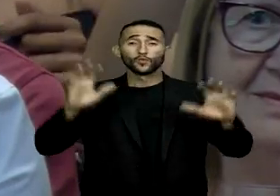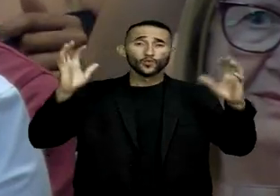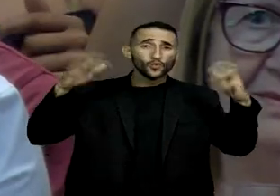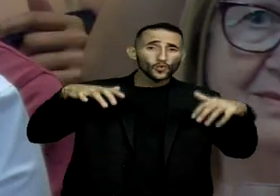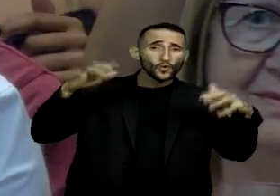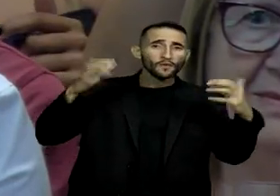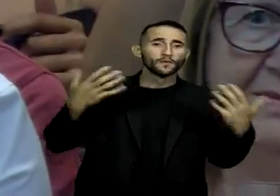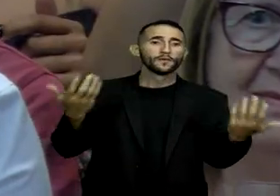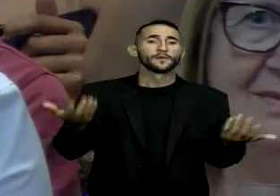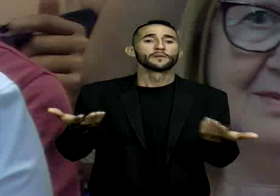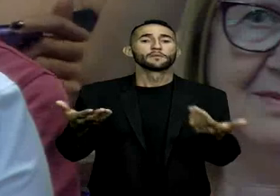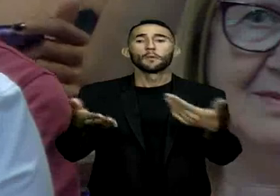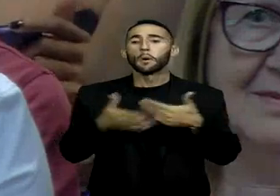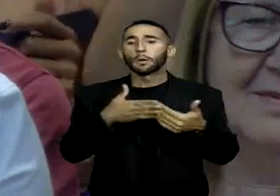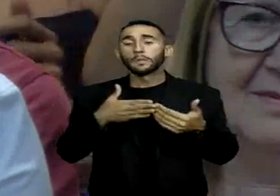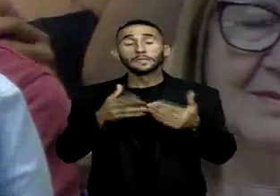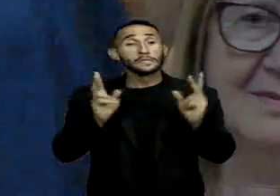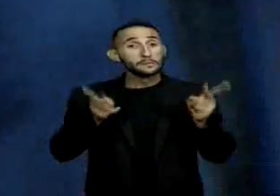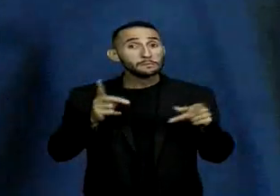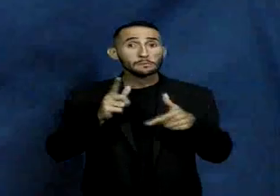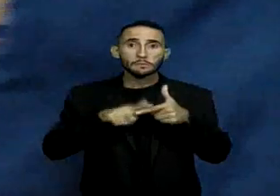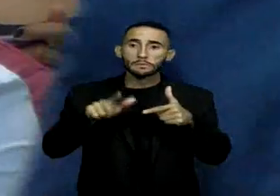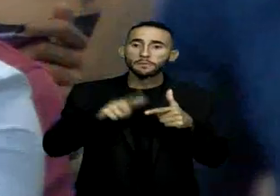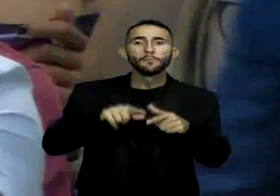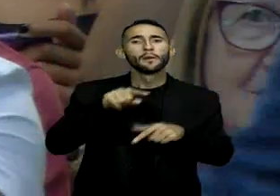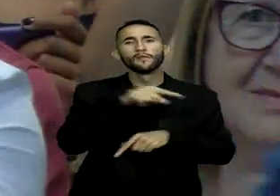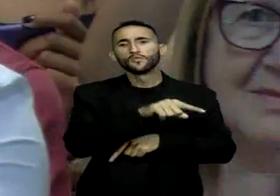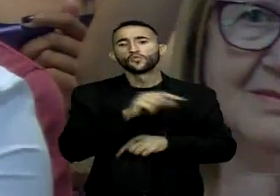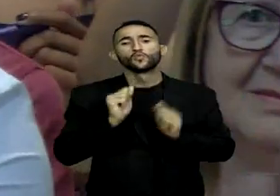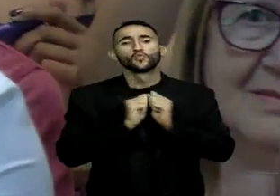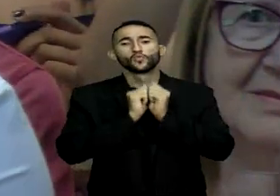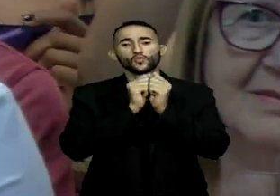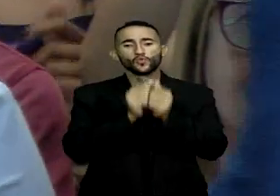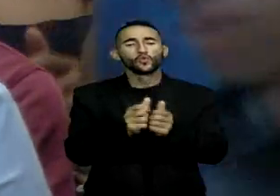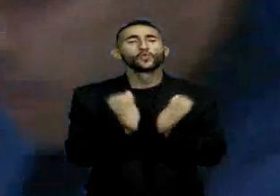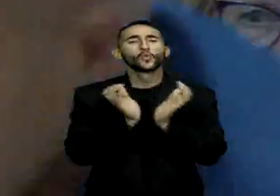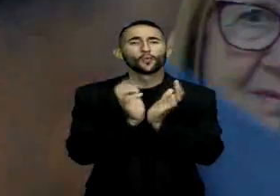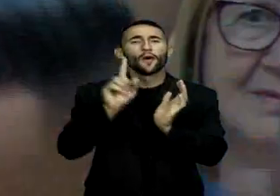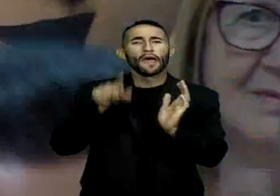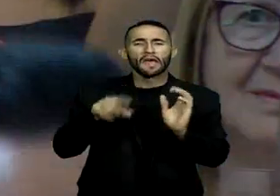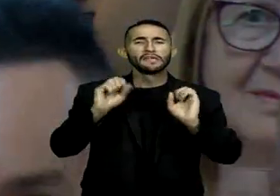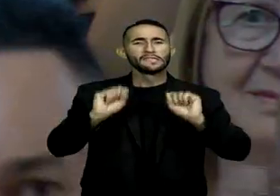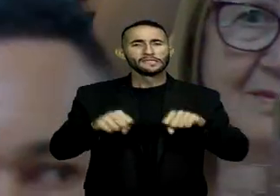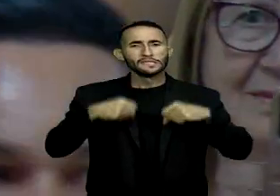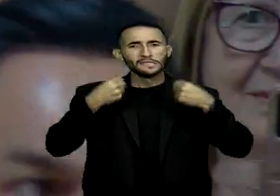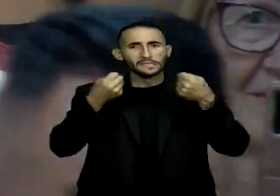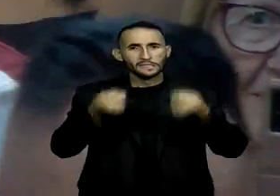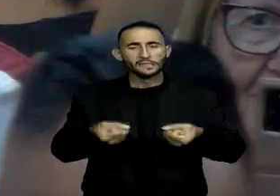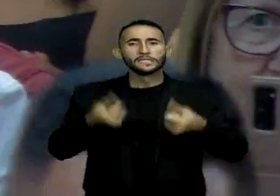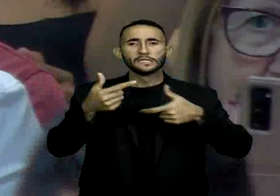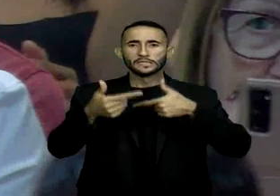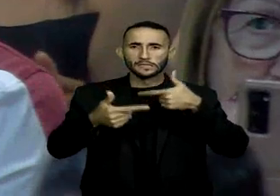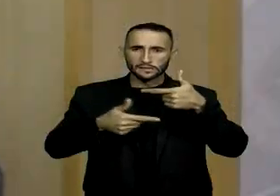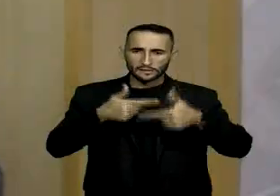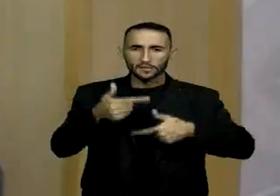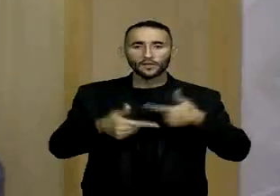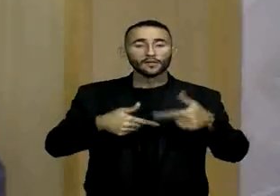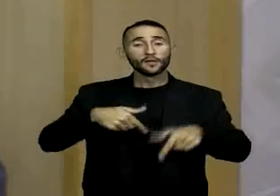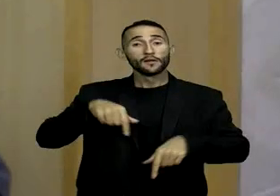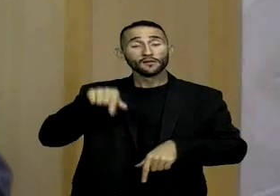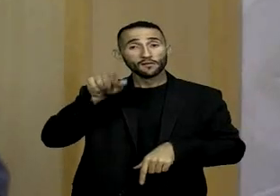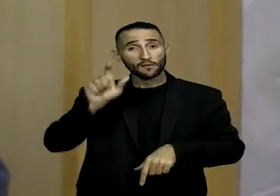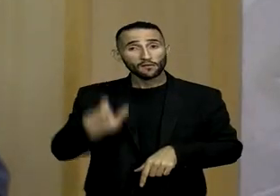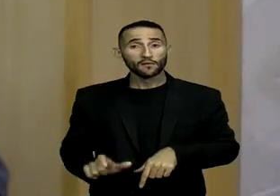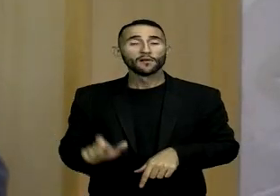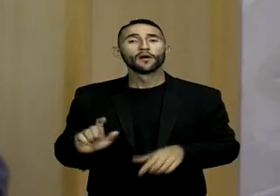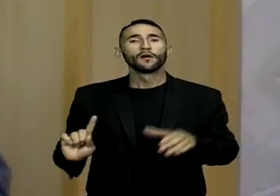esforços, tivemos vários problemas lá, né, Erivelto? Mas você com a sua equipe aí são guerreiros, tá? Até o Belo aí, que é o nosso integrante